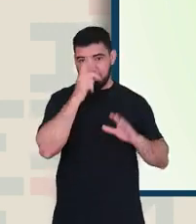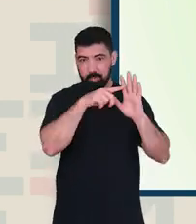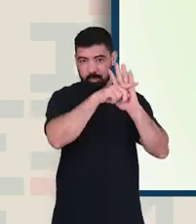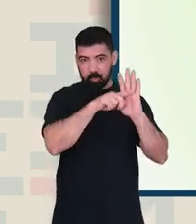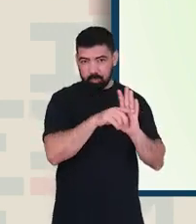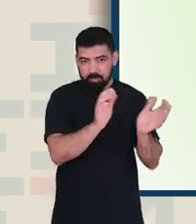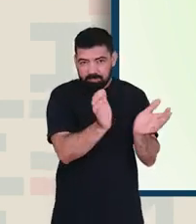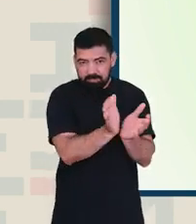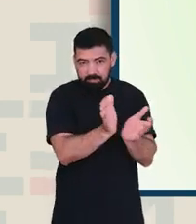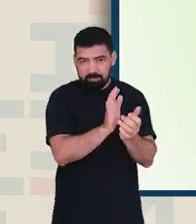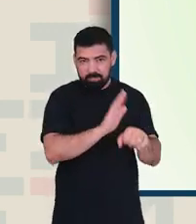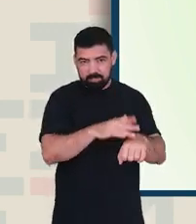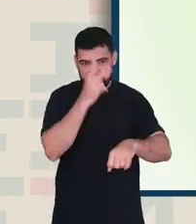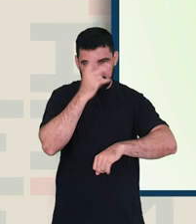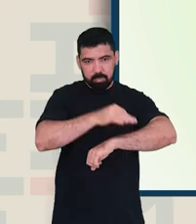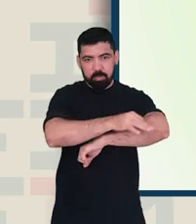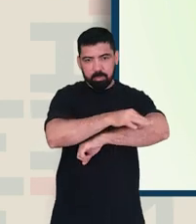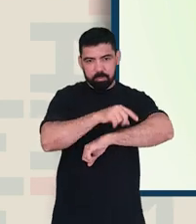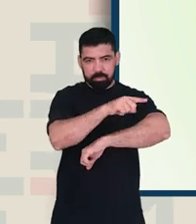pesquisadores, músicos e engenheiros,